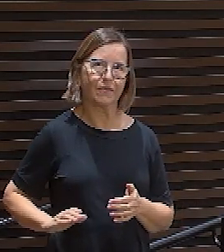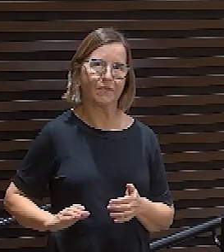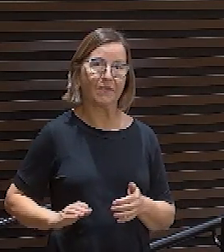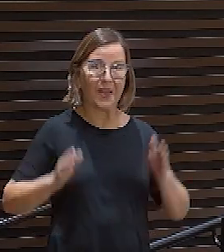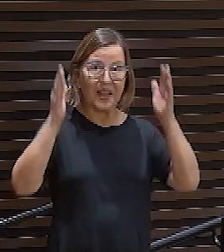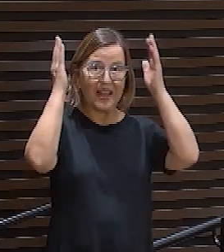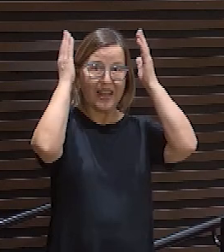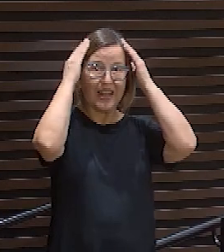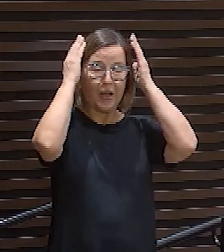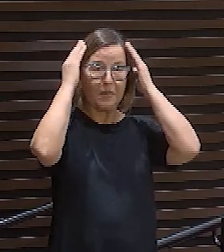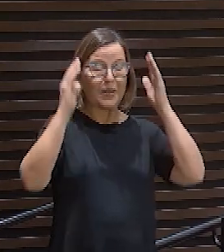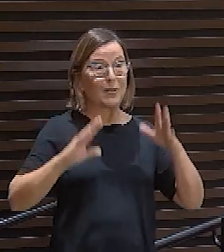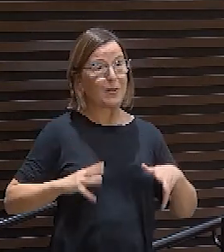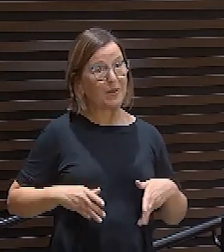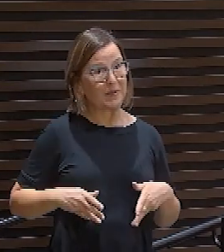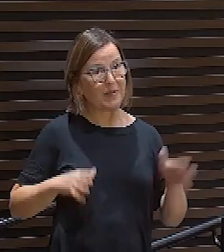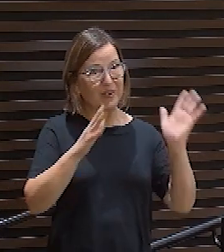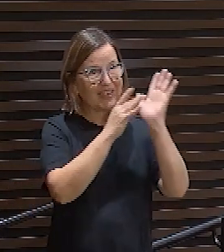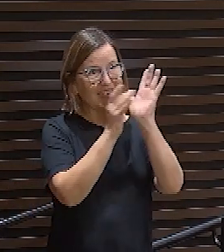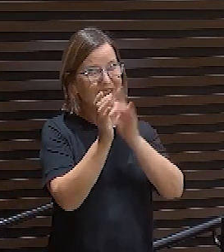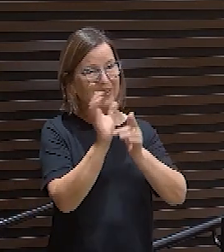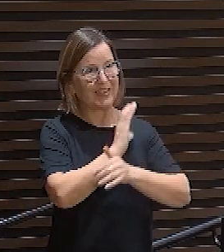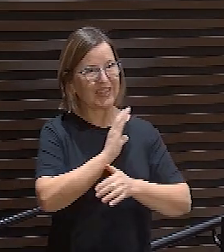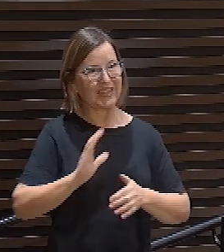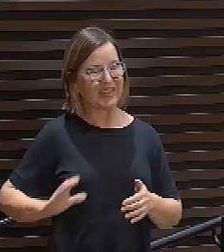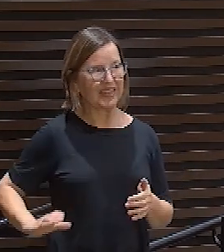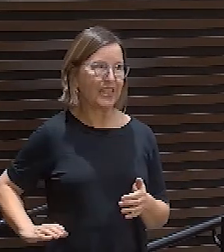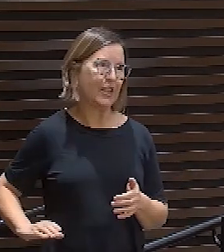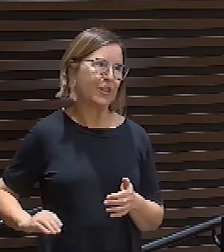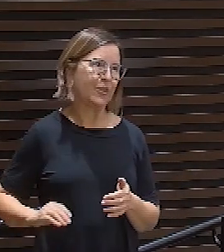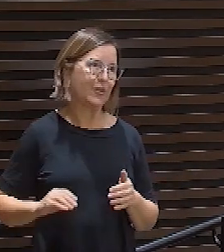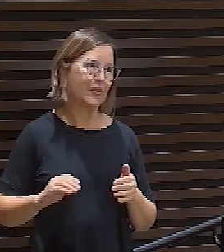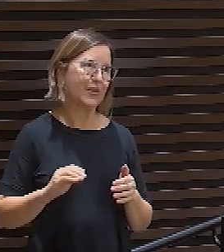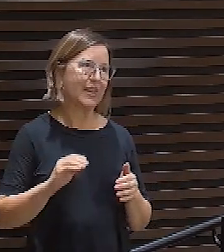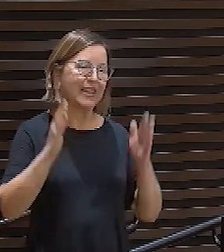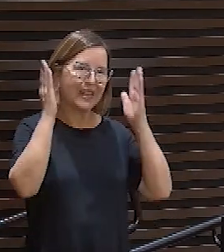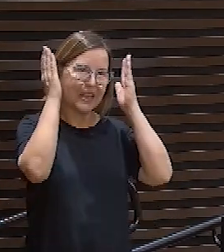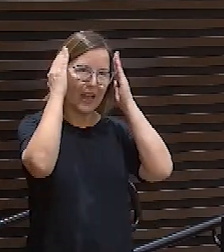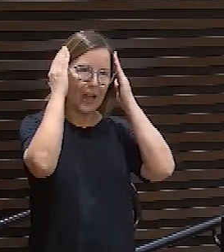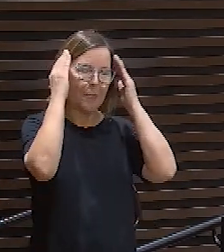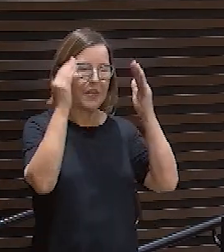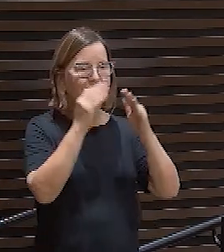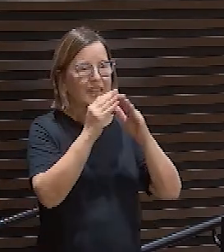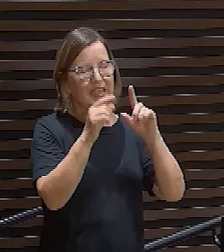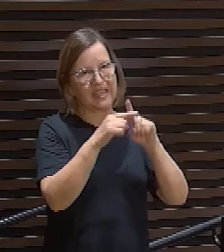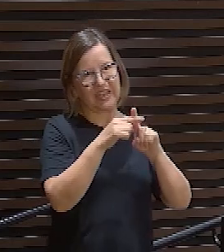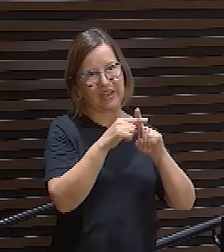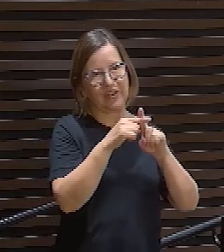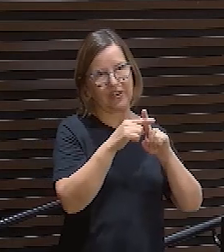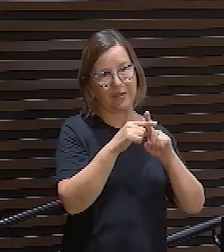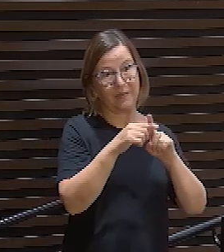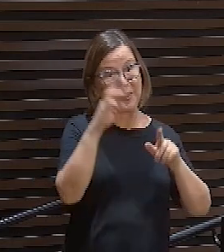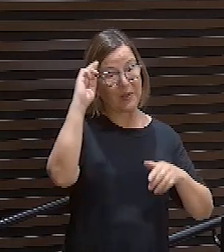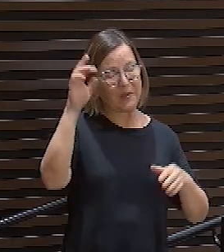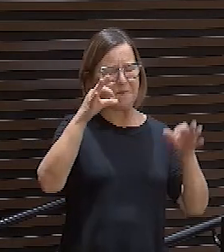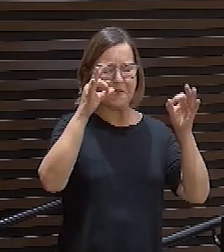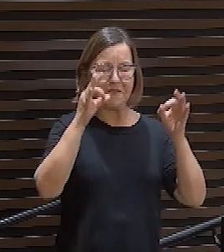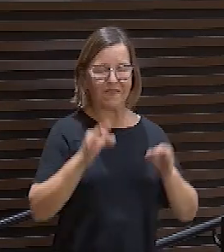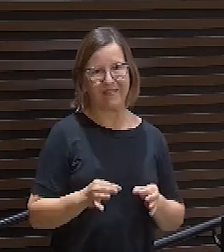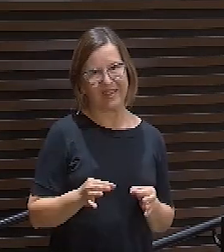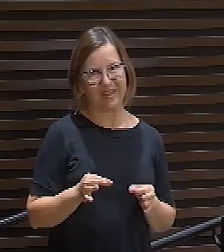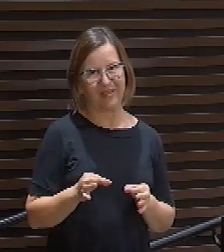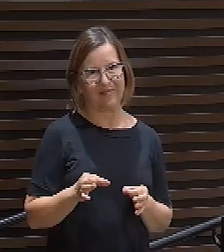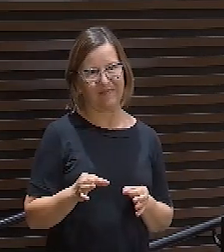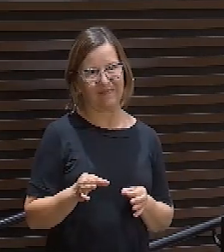cabeça do corpo. Jesus Cristo, ele é a cabeça da igreja. E como o Senhor é perfeito, Ele não poderia ter dado